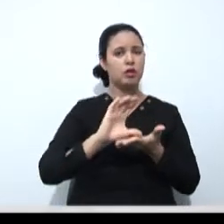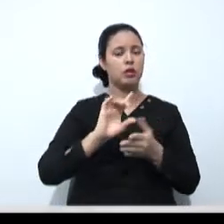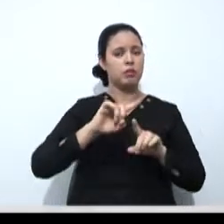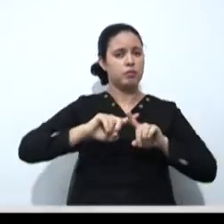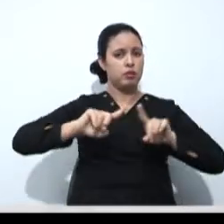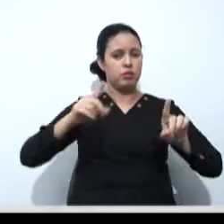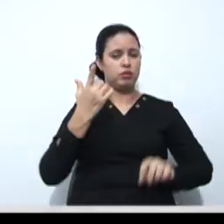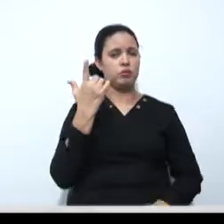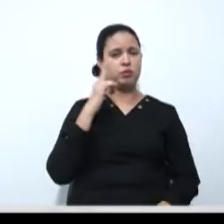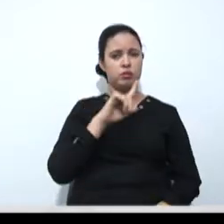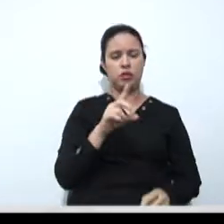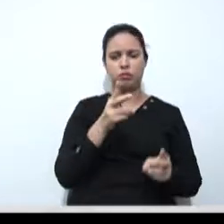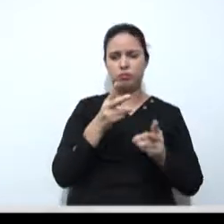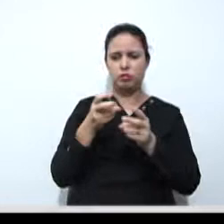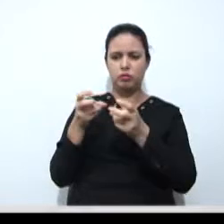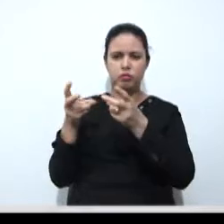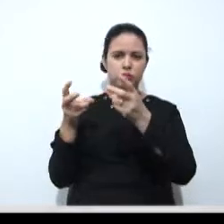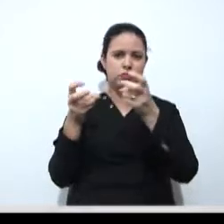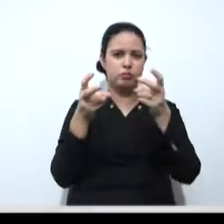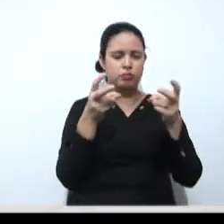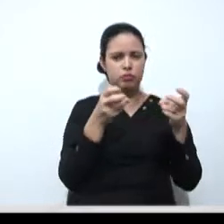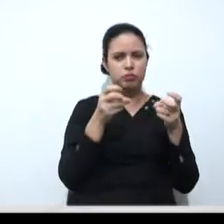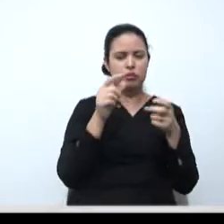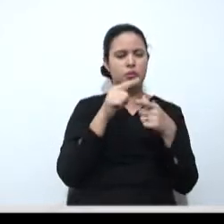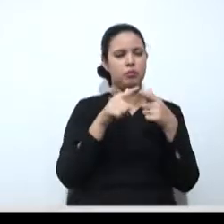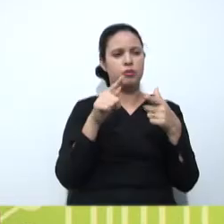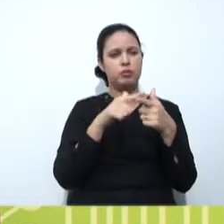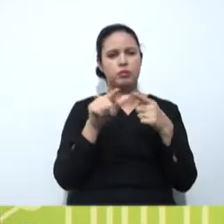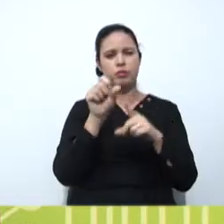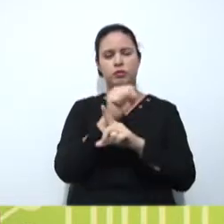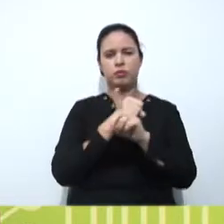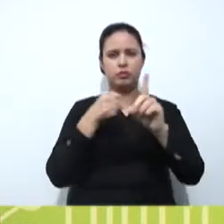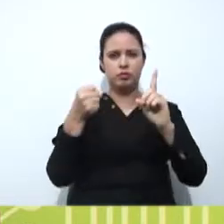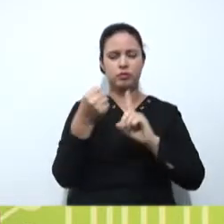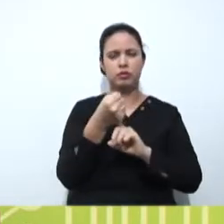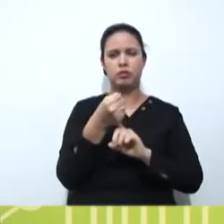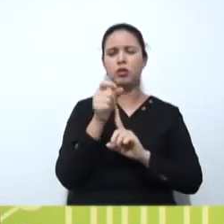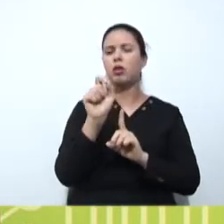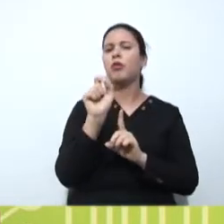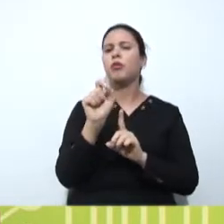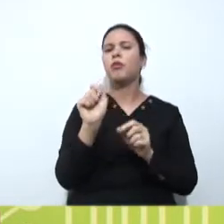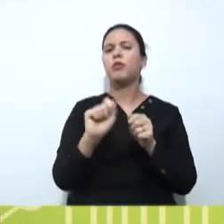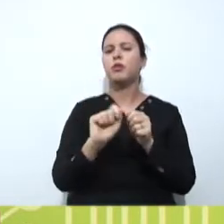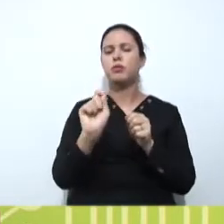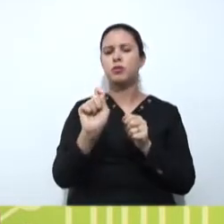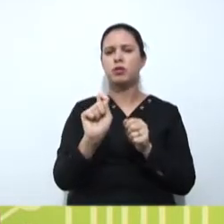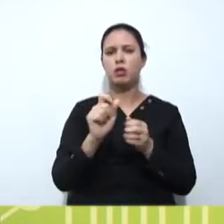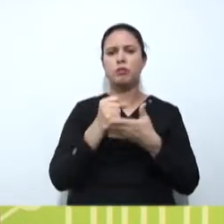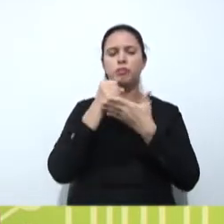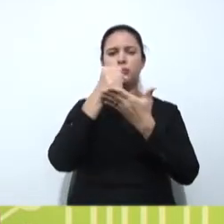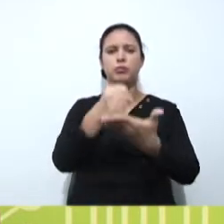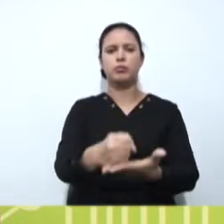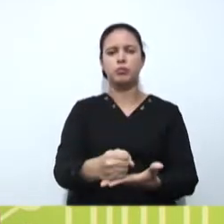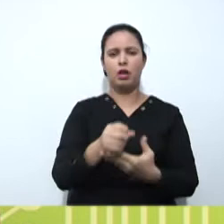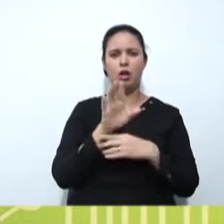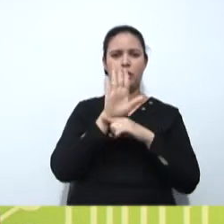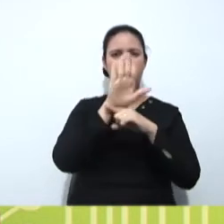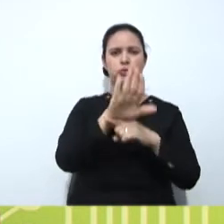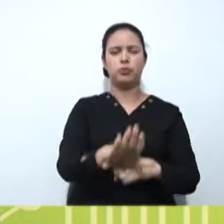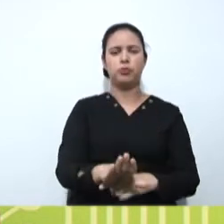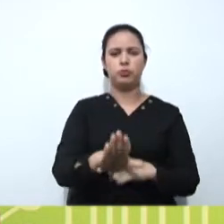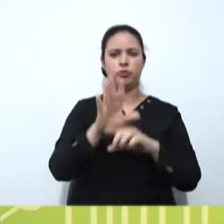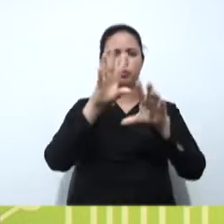consegue verificar problemáticas sociais e o que ele faz? Ele atua em algumas